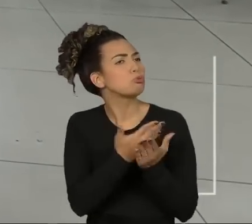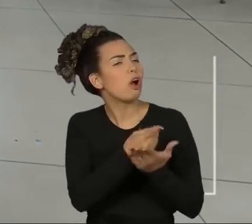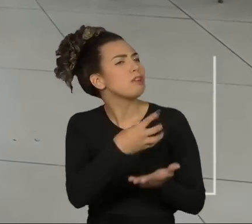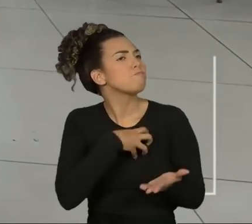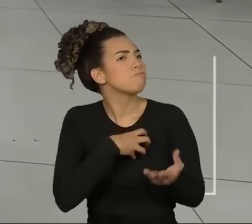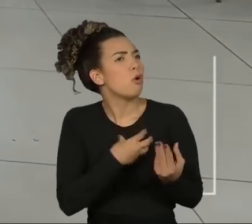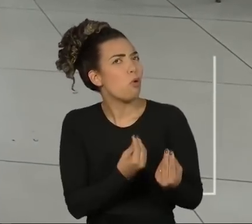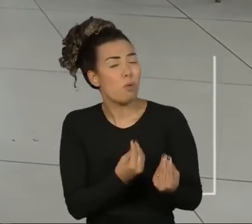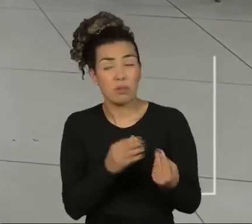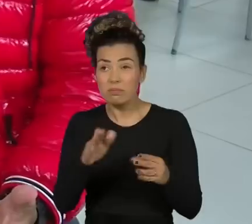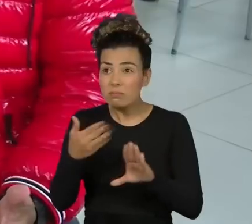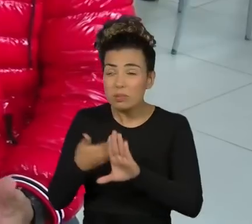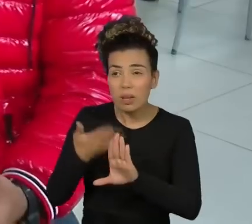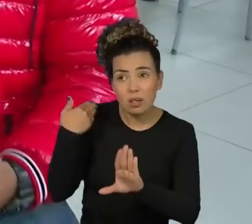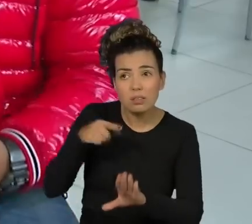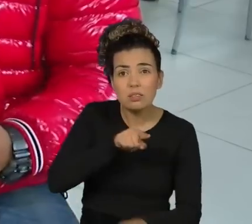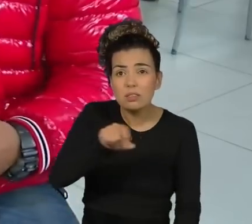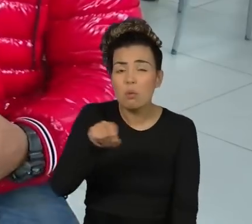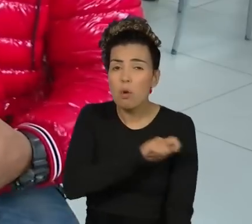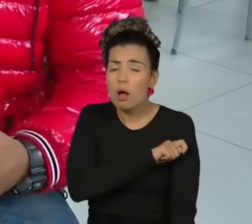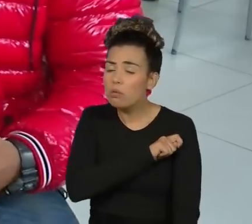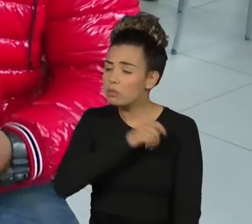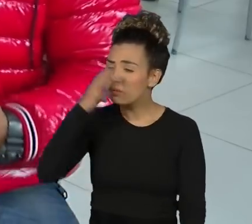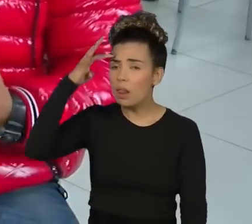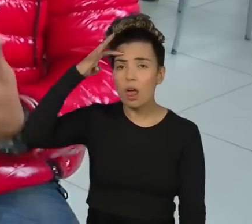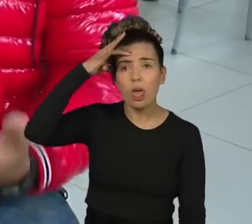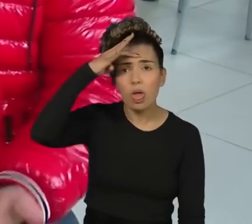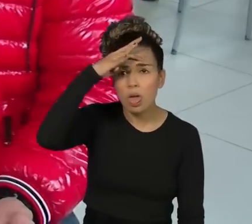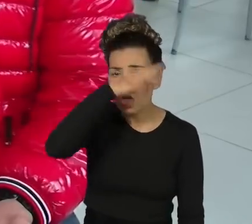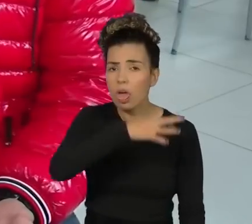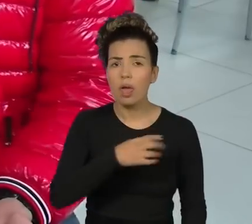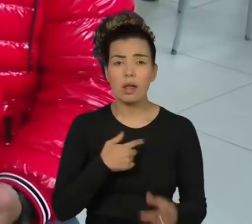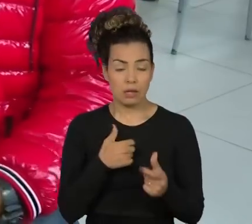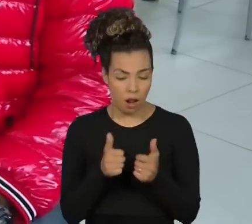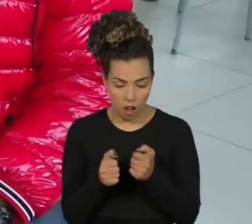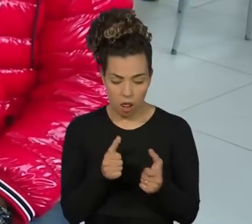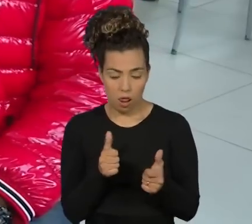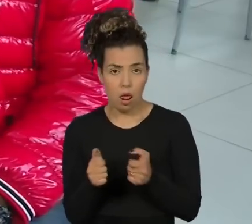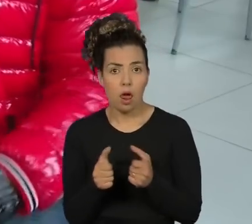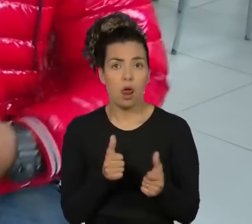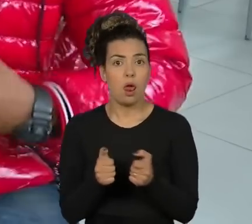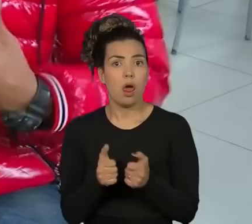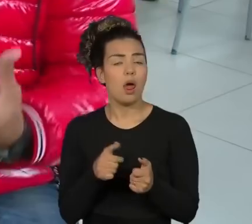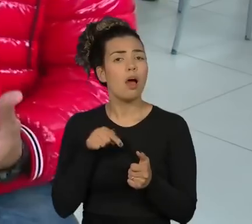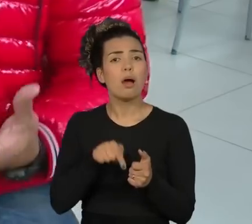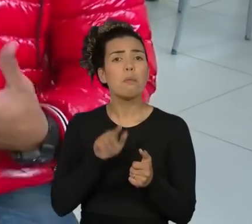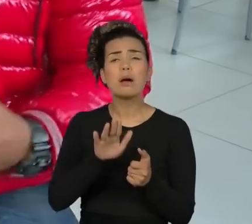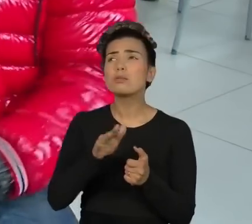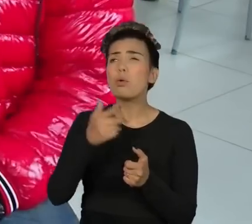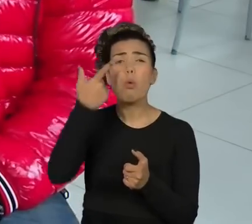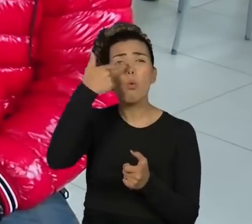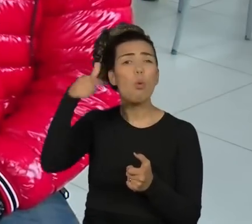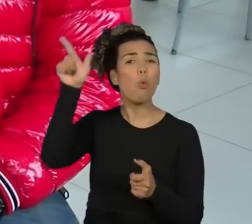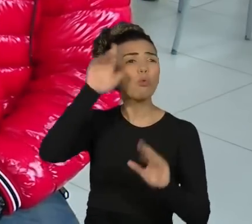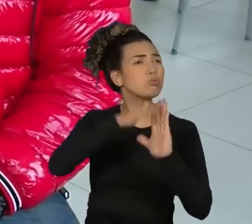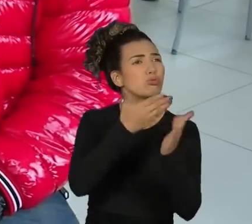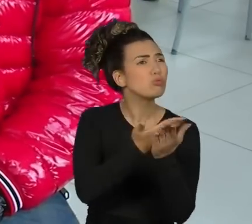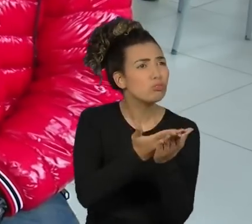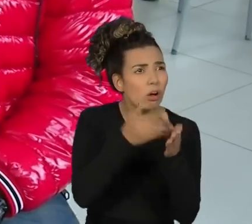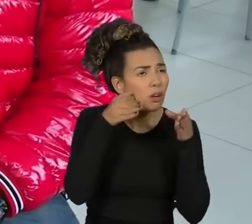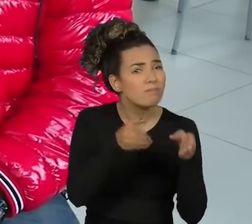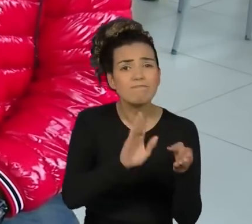assim de distração dos estudantes, deles estarem usando os celulares para outros fins que não sejam os